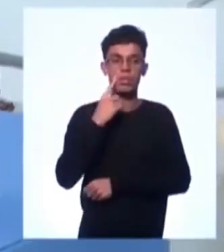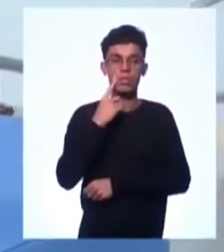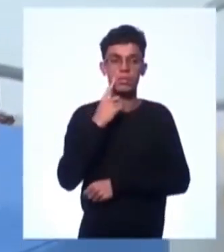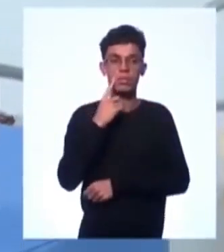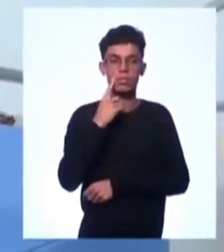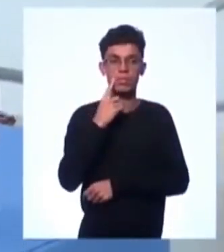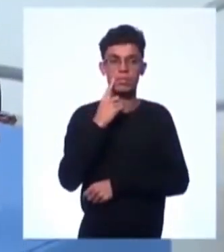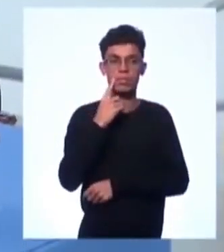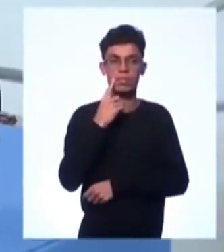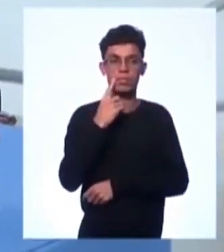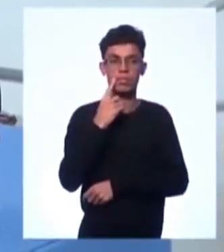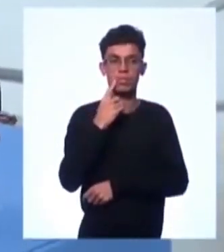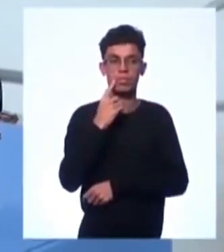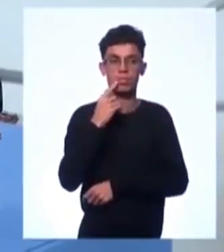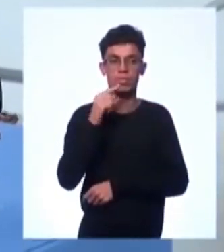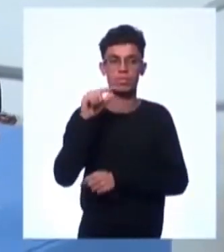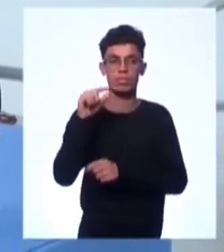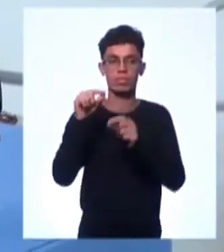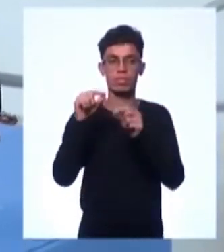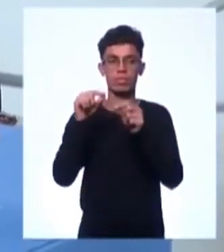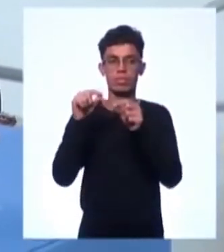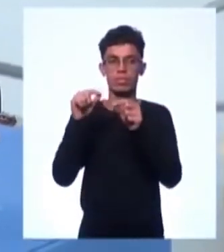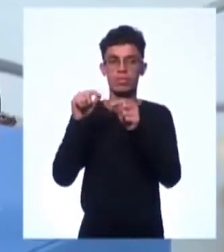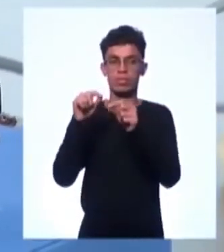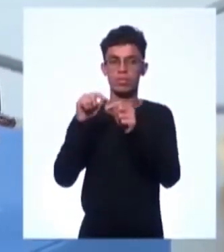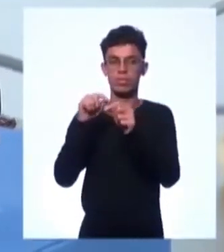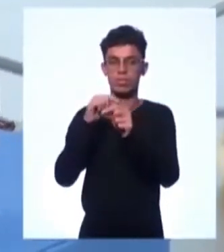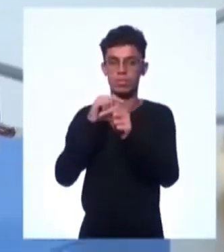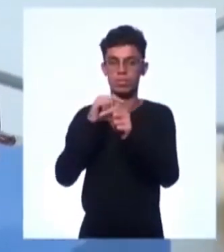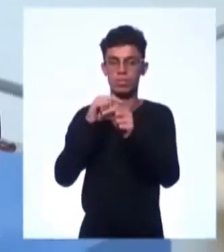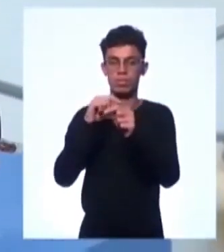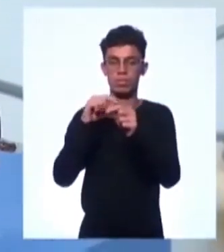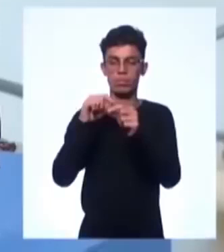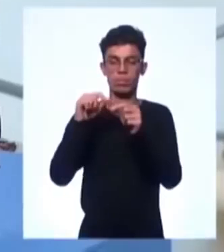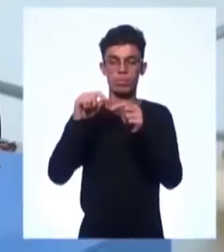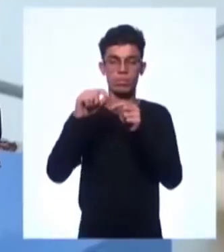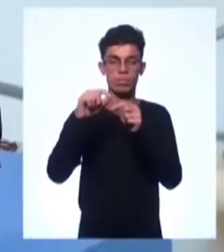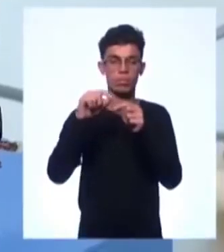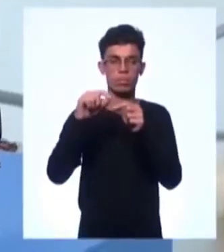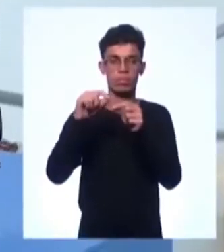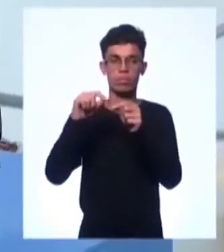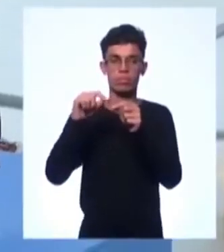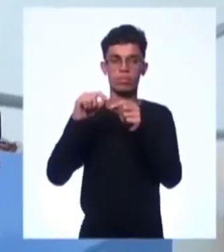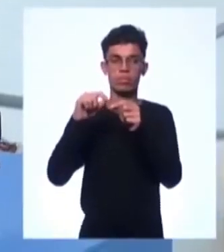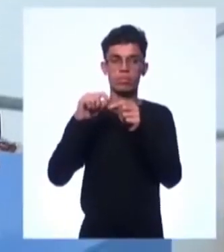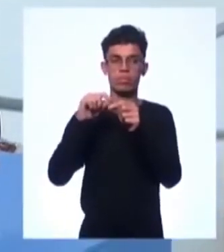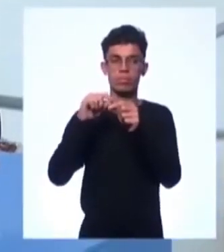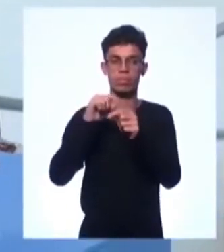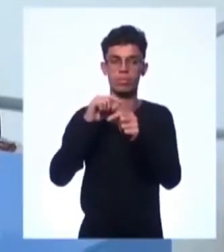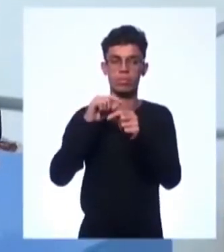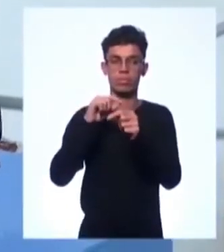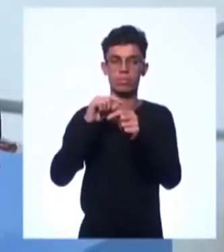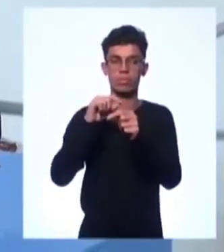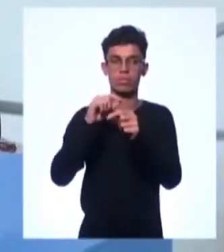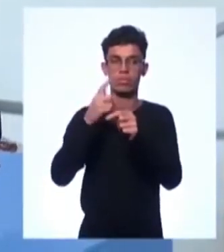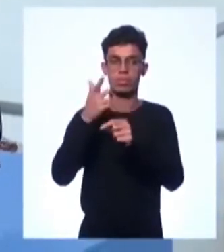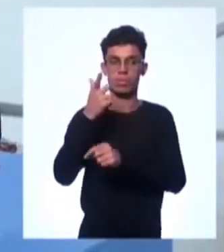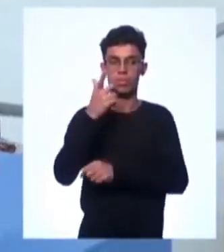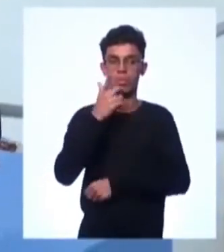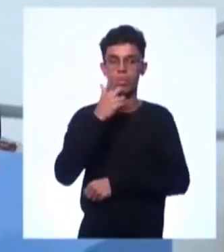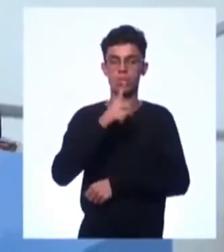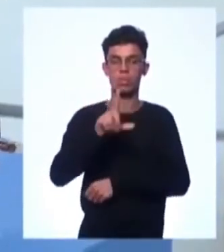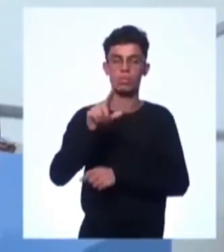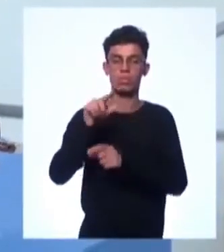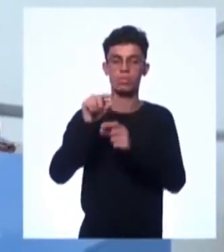seguinte. Aplicando, observe que a agulha da bússola se movimenta. Vou aplicar aqui o campo de novo,